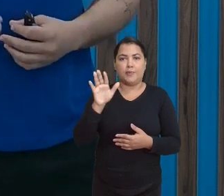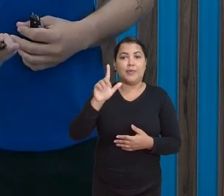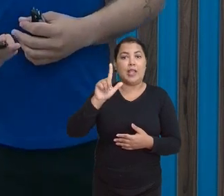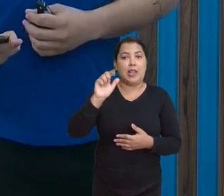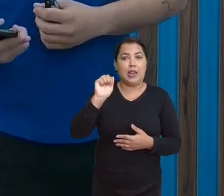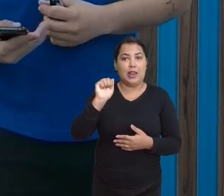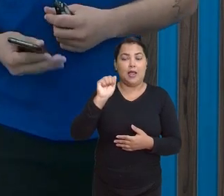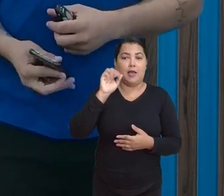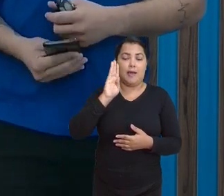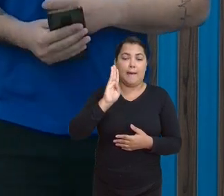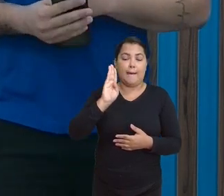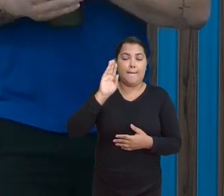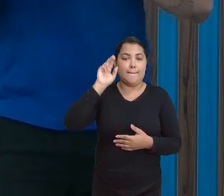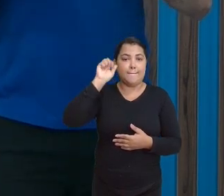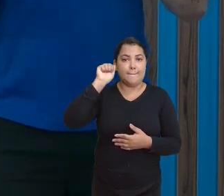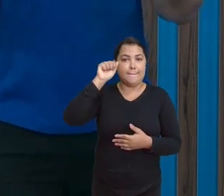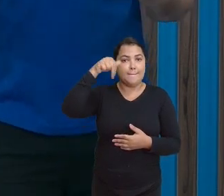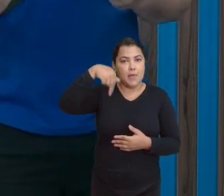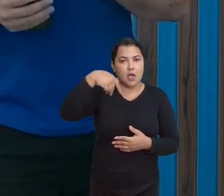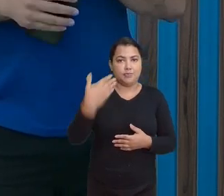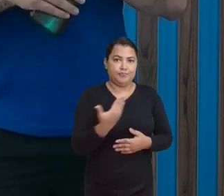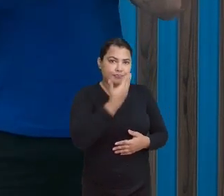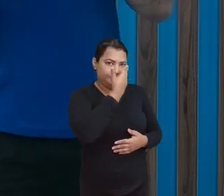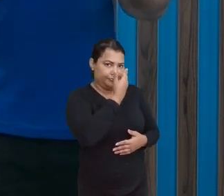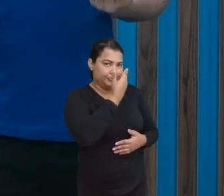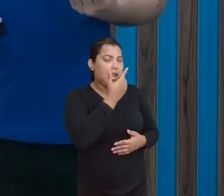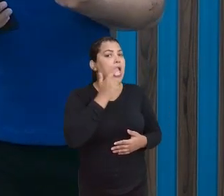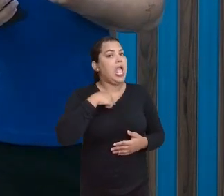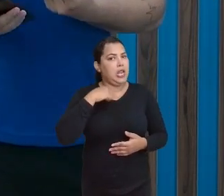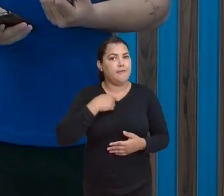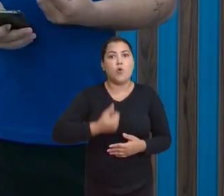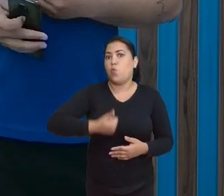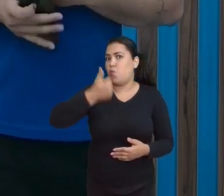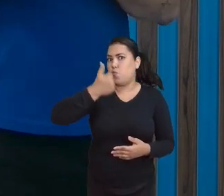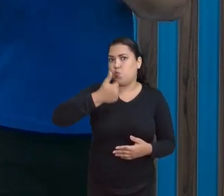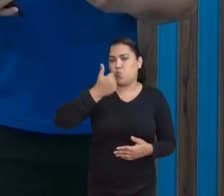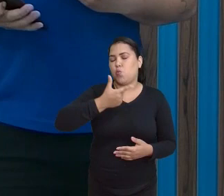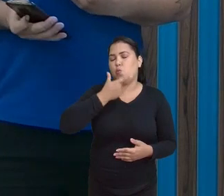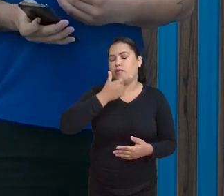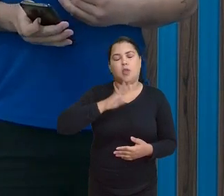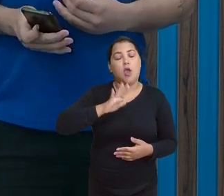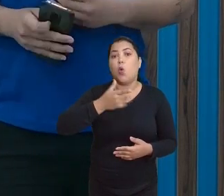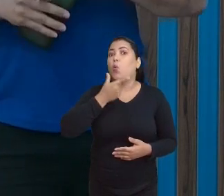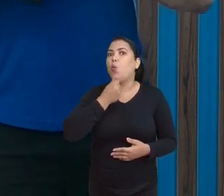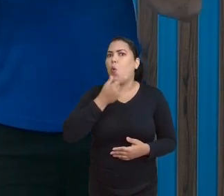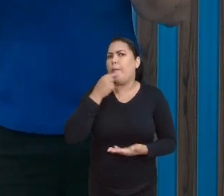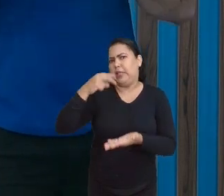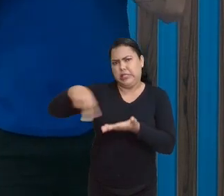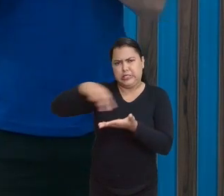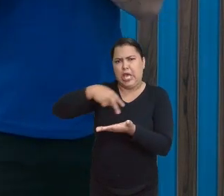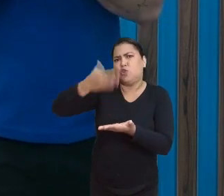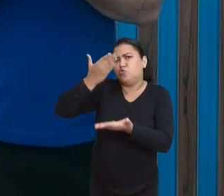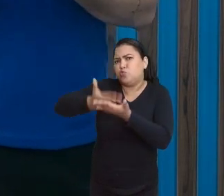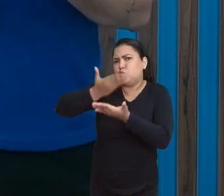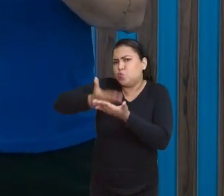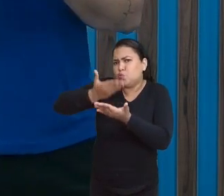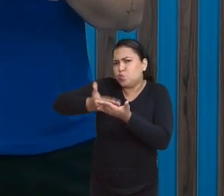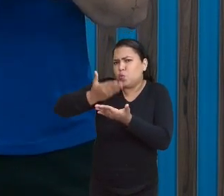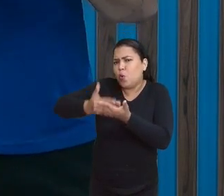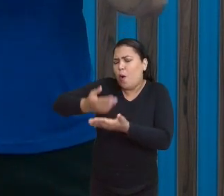grande teórico da música, né, considerado como um dos maiores estudiosos da dança. E aí ele